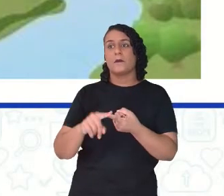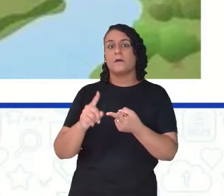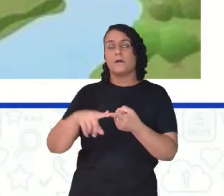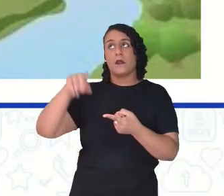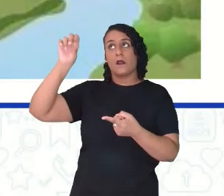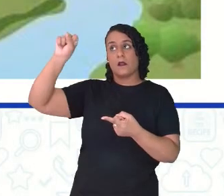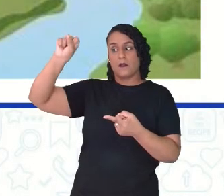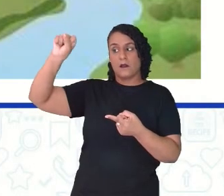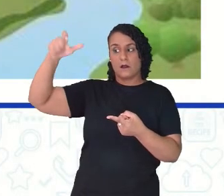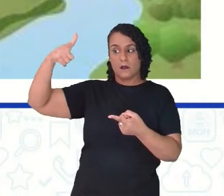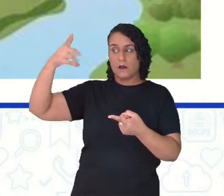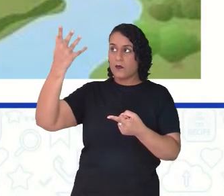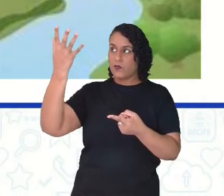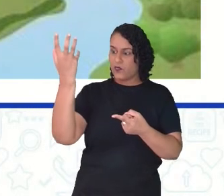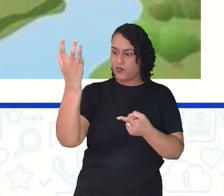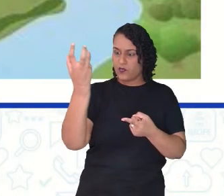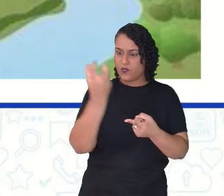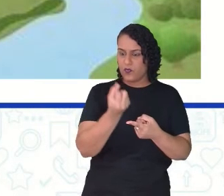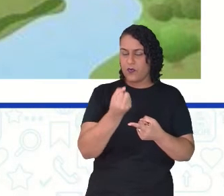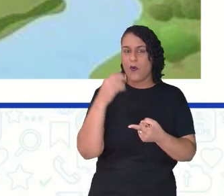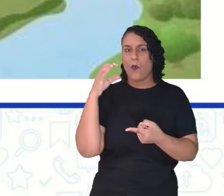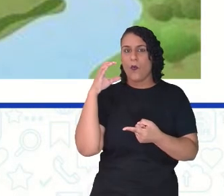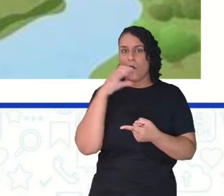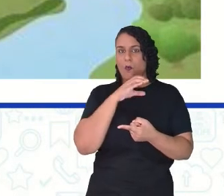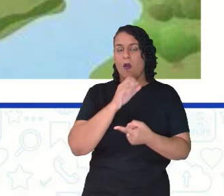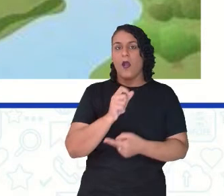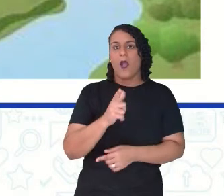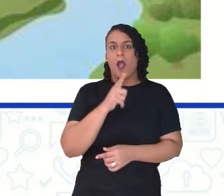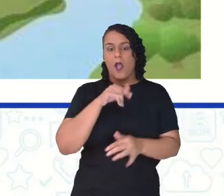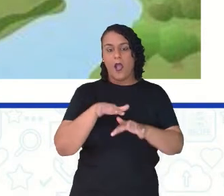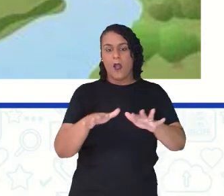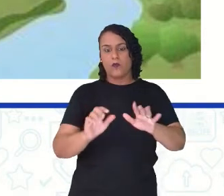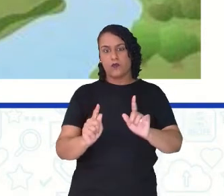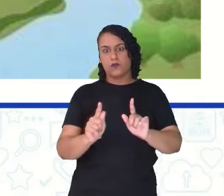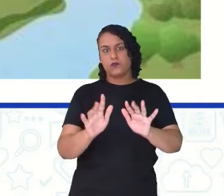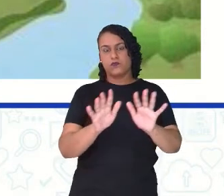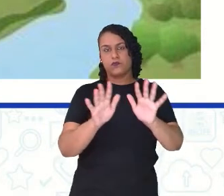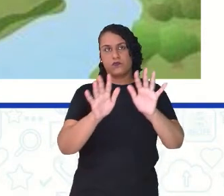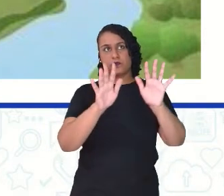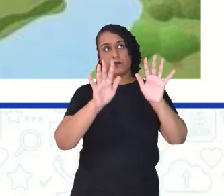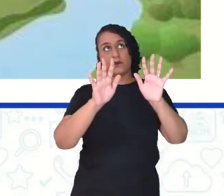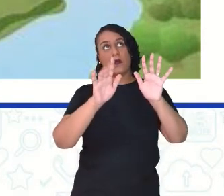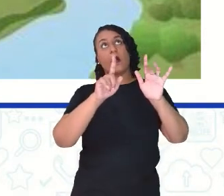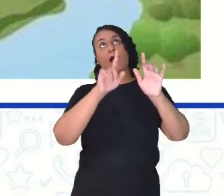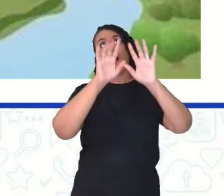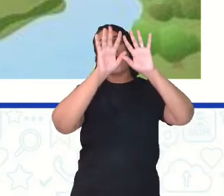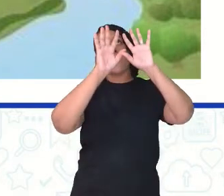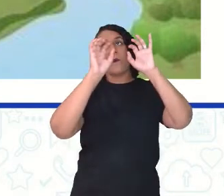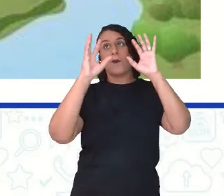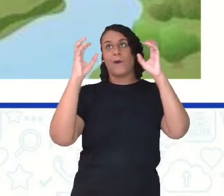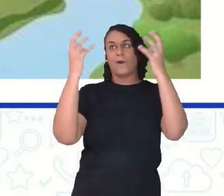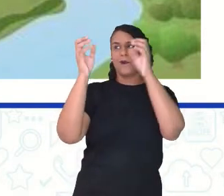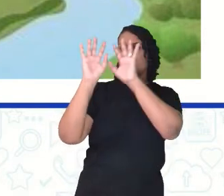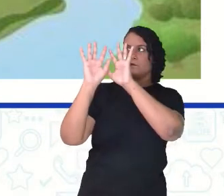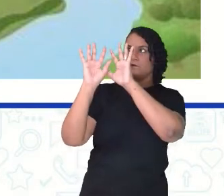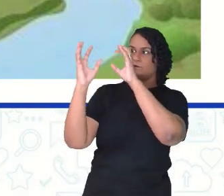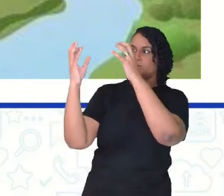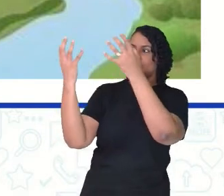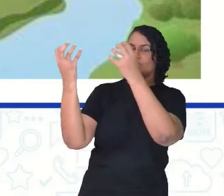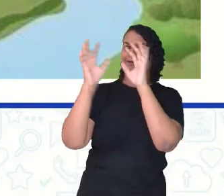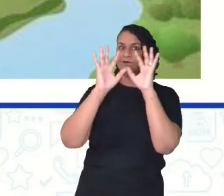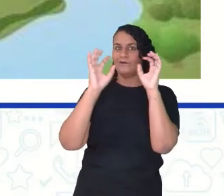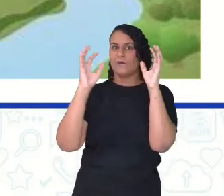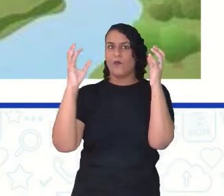solar, o calor, garante que a água evapore. Evaporou, vai para as camadas mais altas da atmosfera,